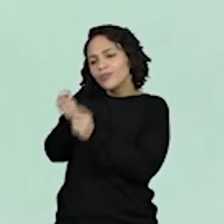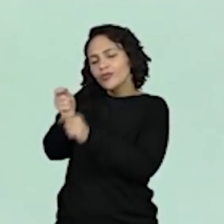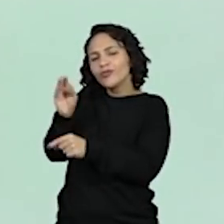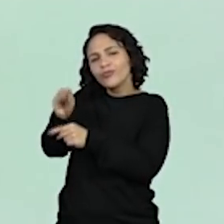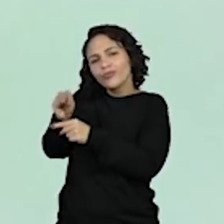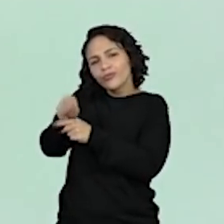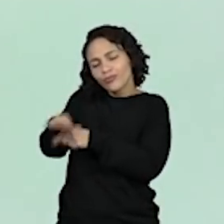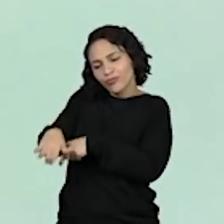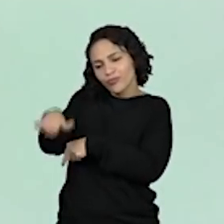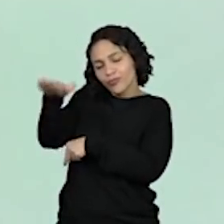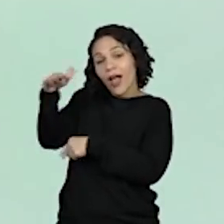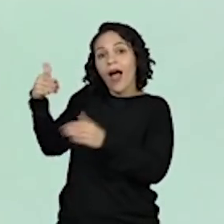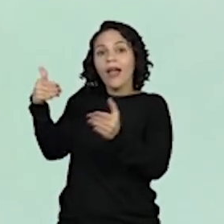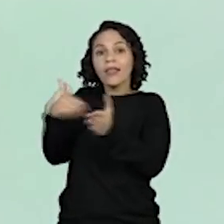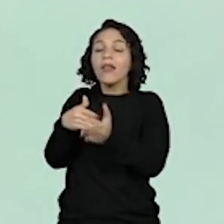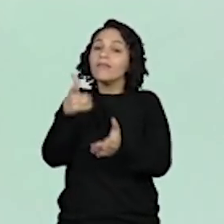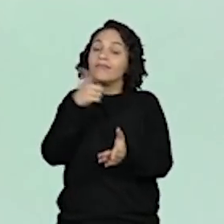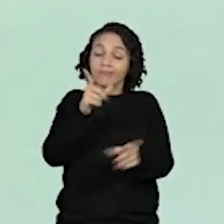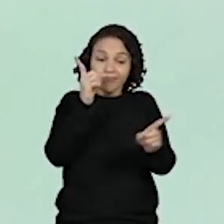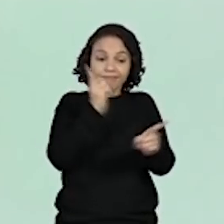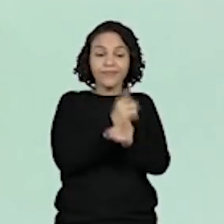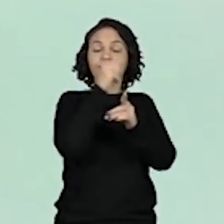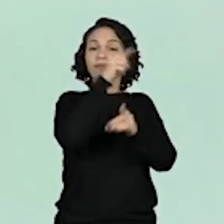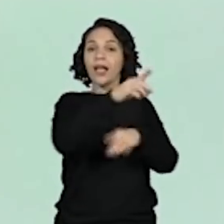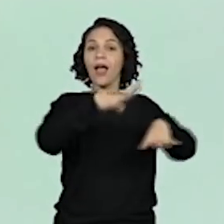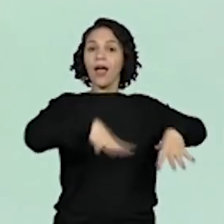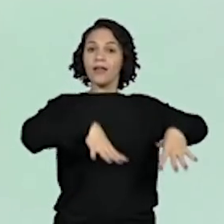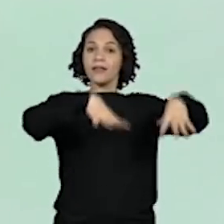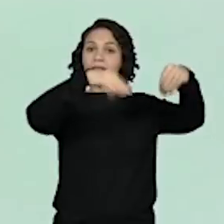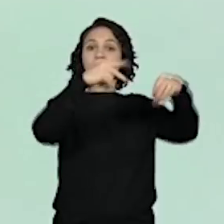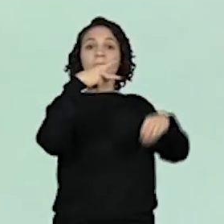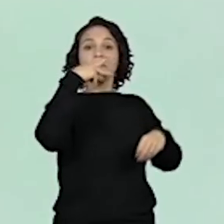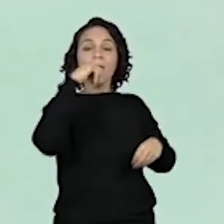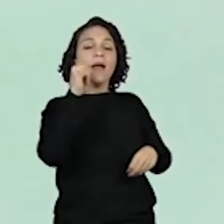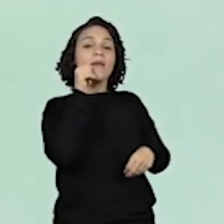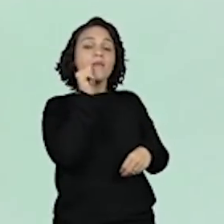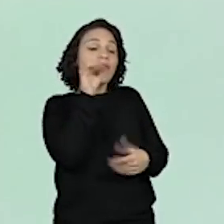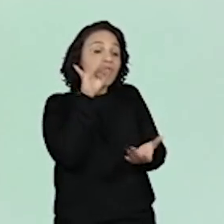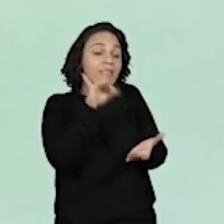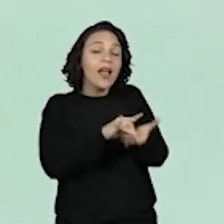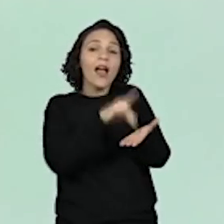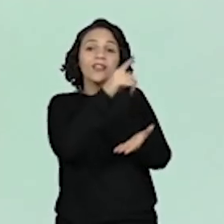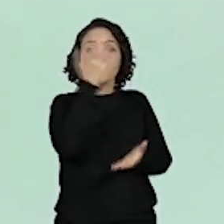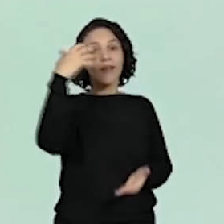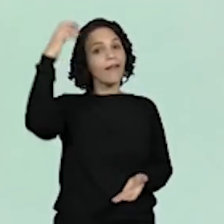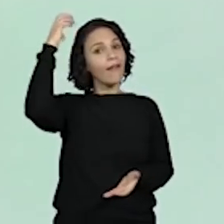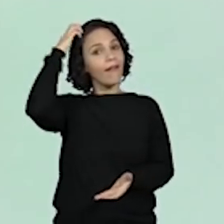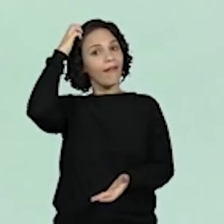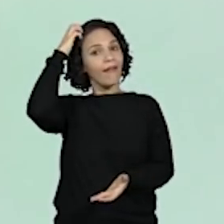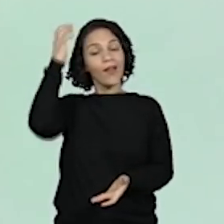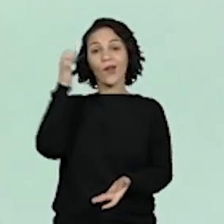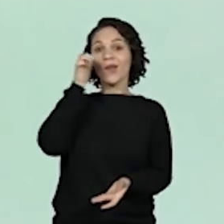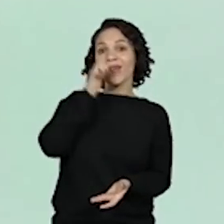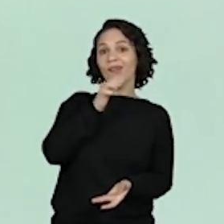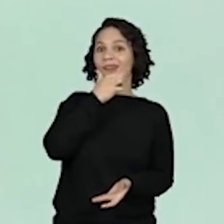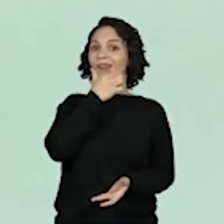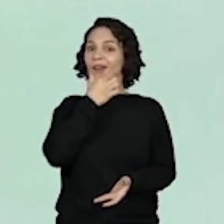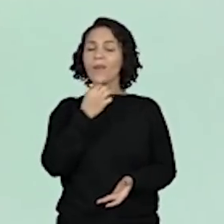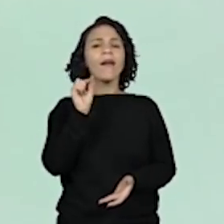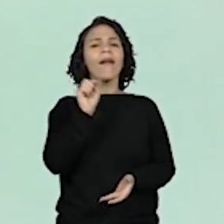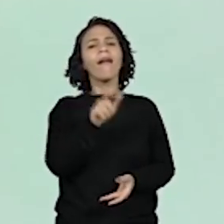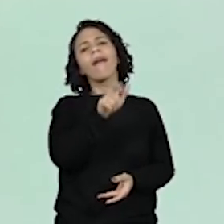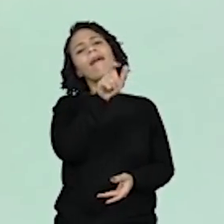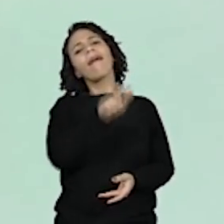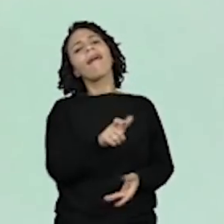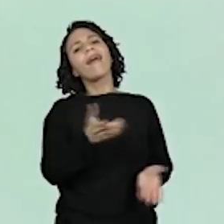pescadores até o castelo e apresentou-a a seus pais. Quem eram os seus pais? Quem eram os pais,